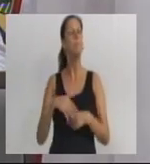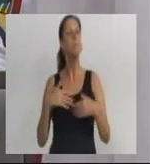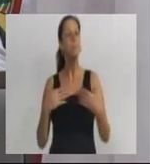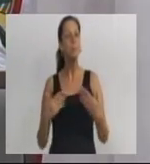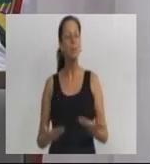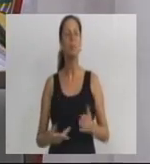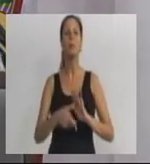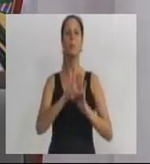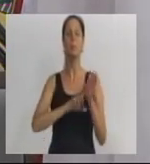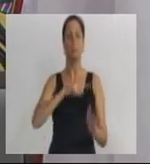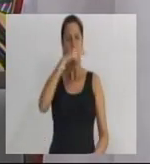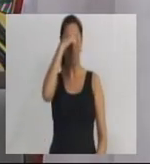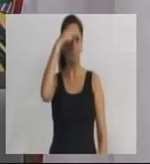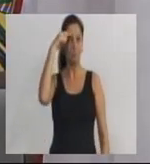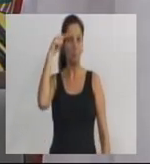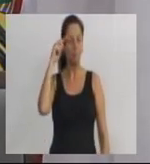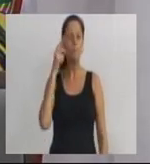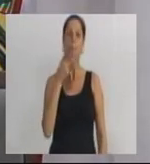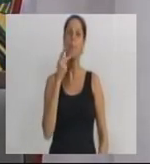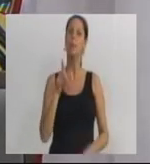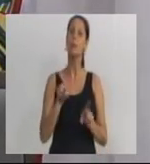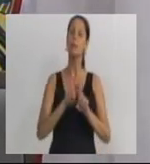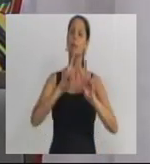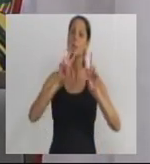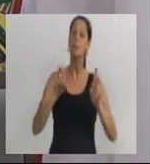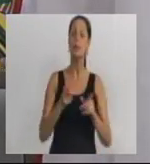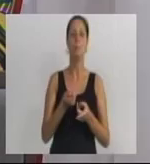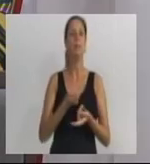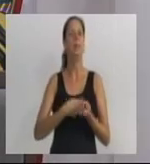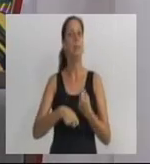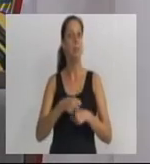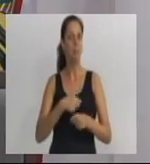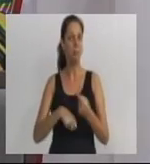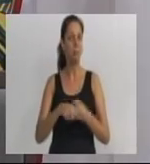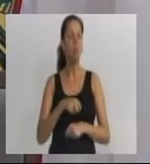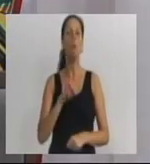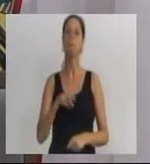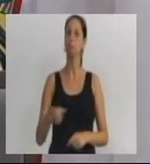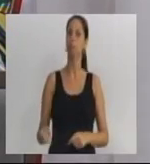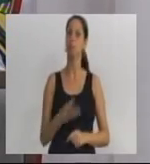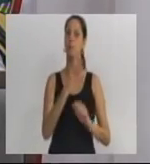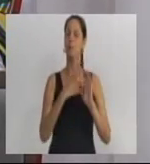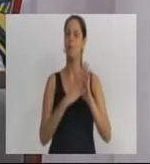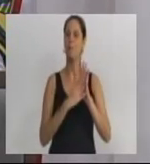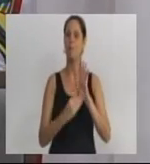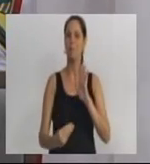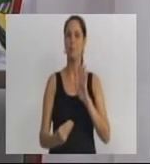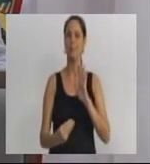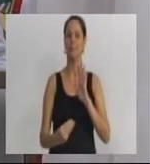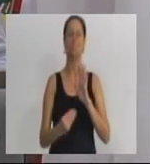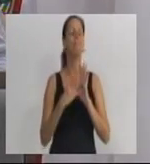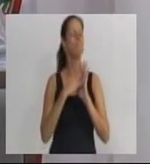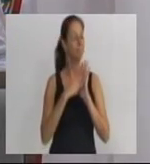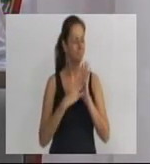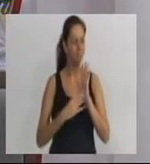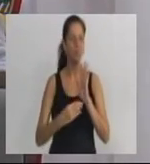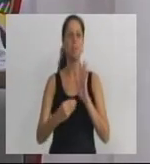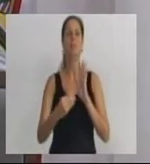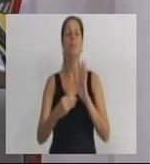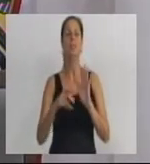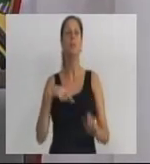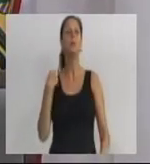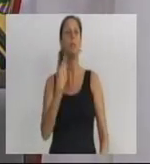vereador Marcos da Rosa da economia. Esse é um novo modelo que com certeza